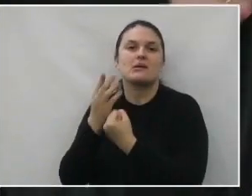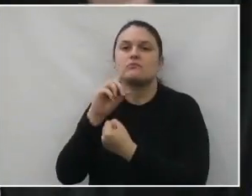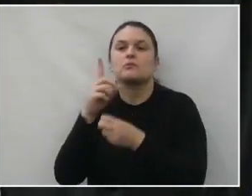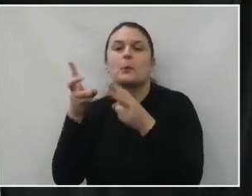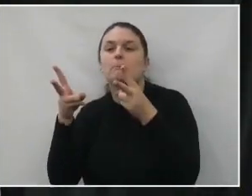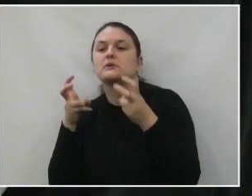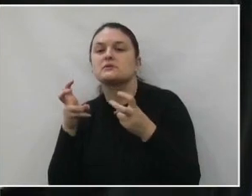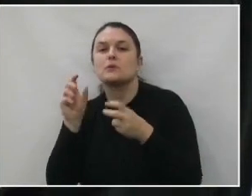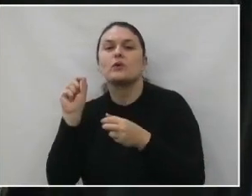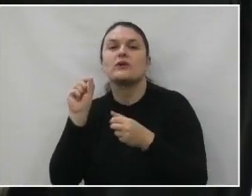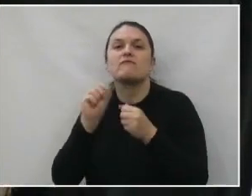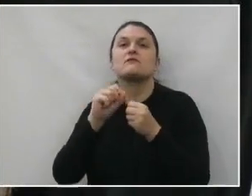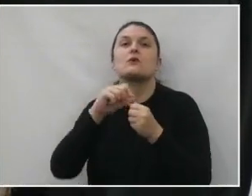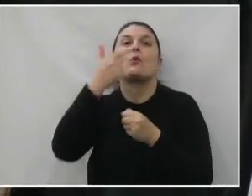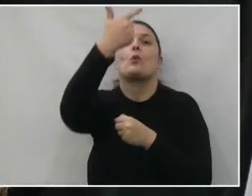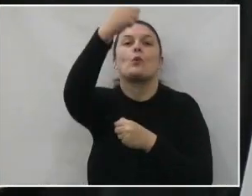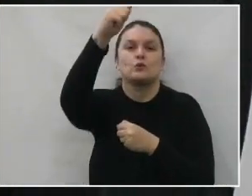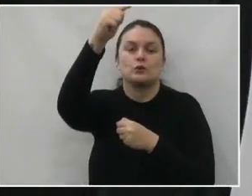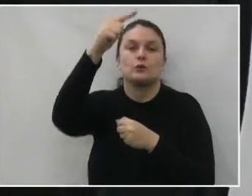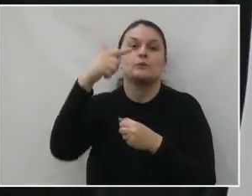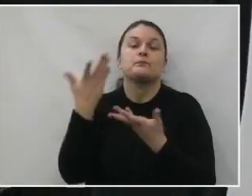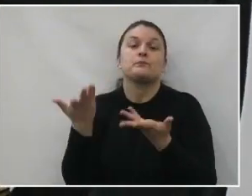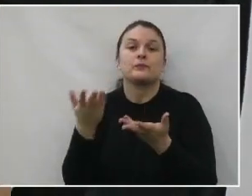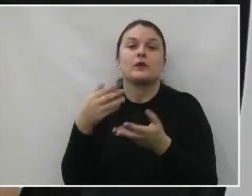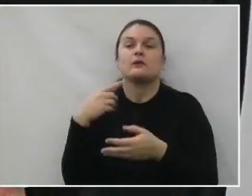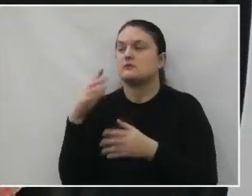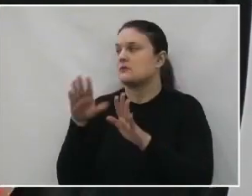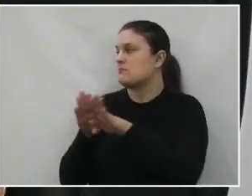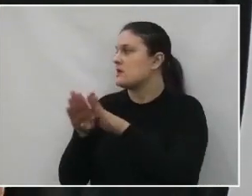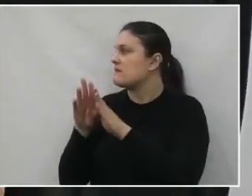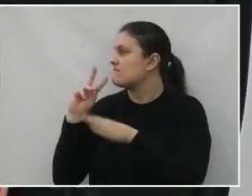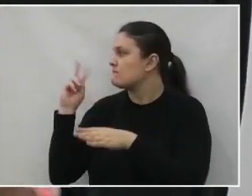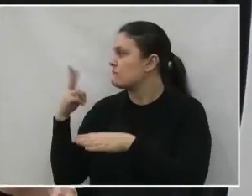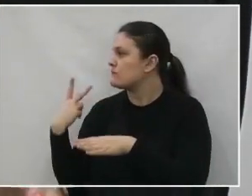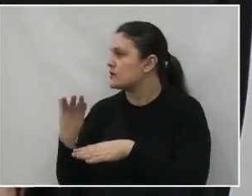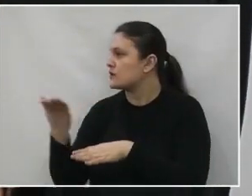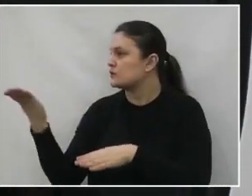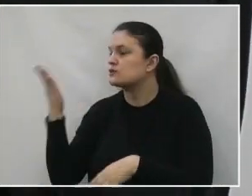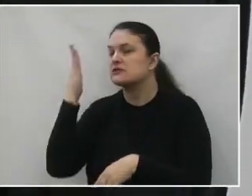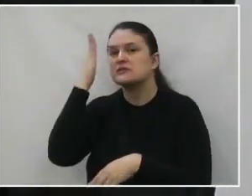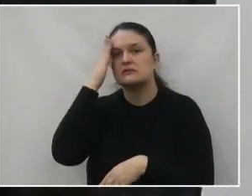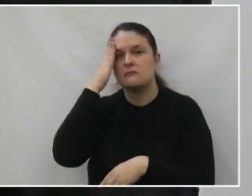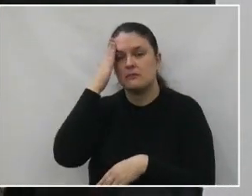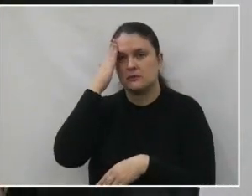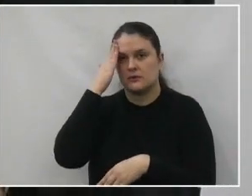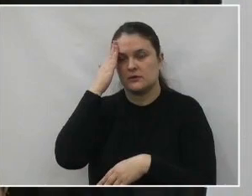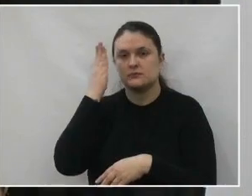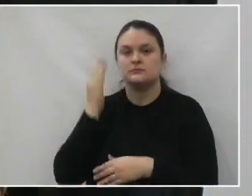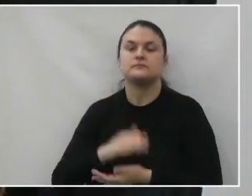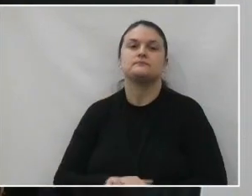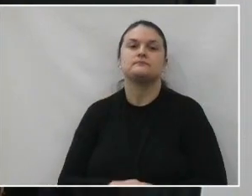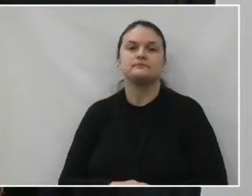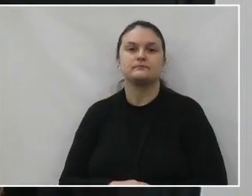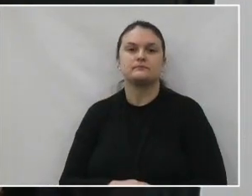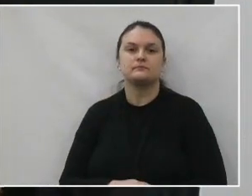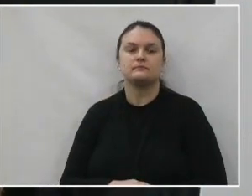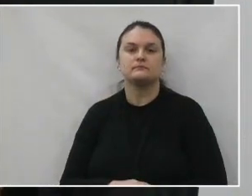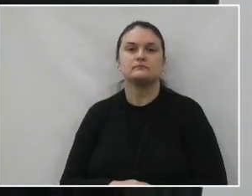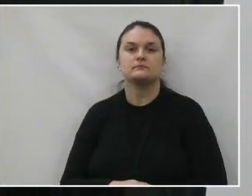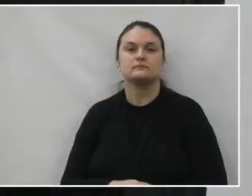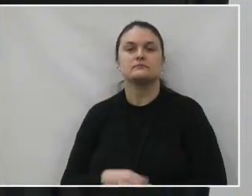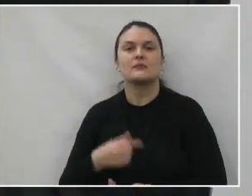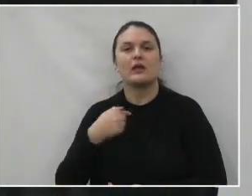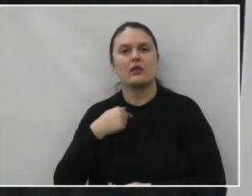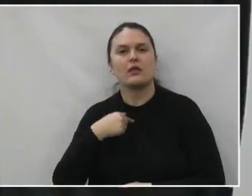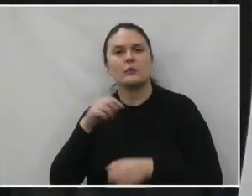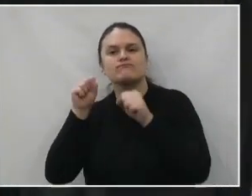o que é feito em outros. E até para os nobres colegas também saberem dessas questões.